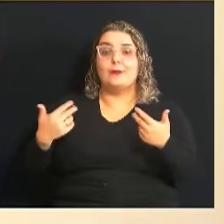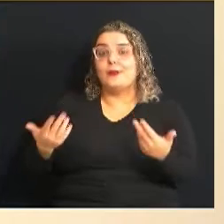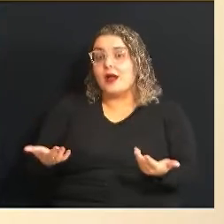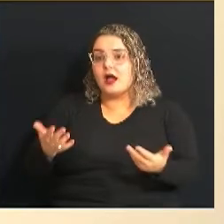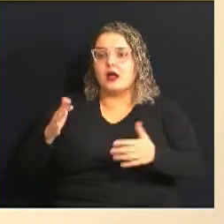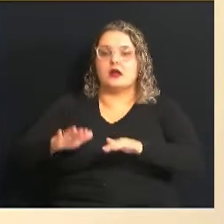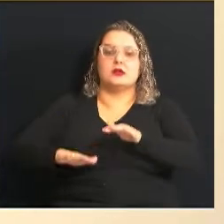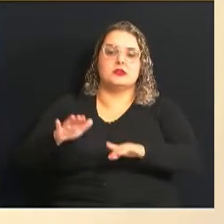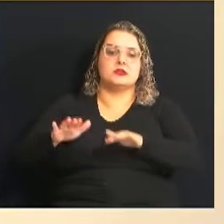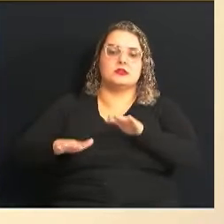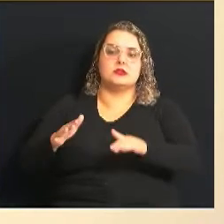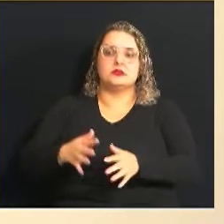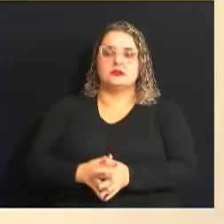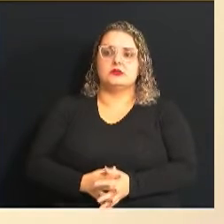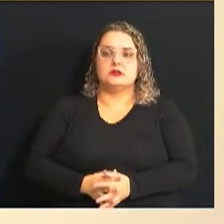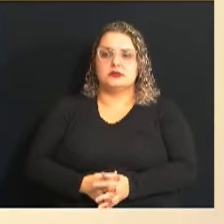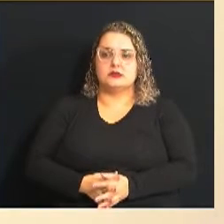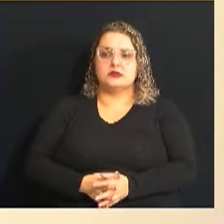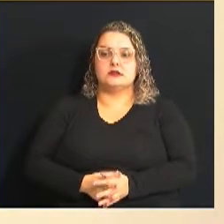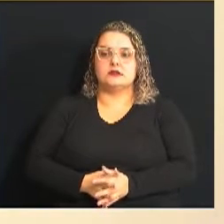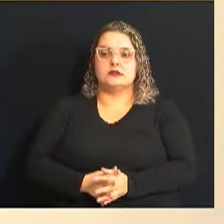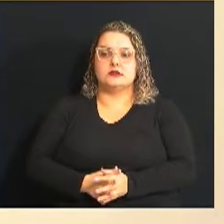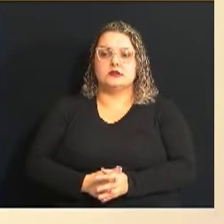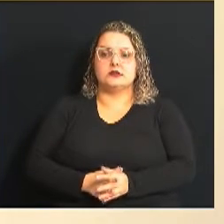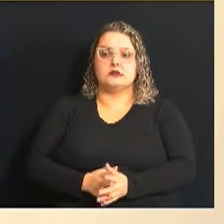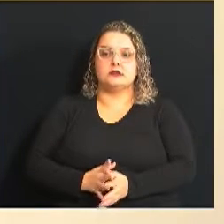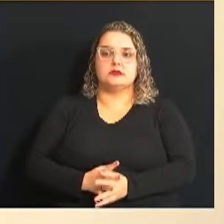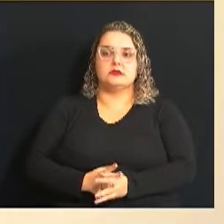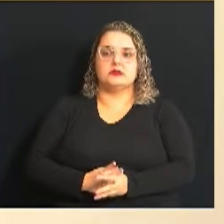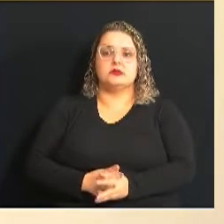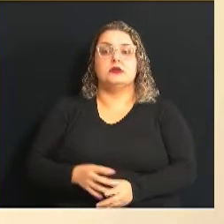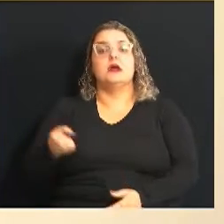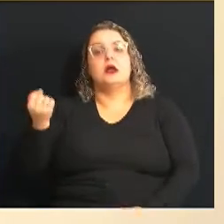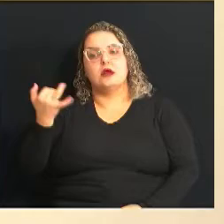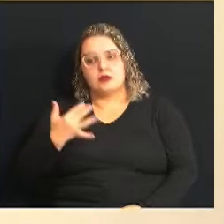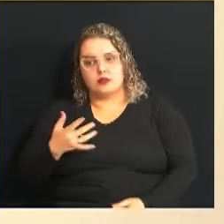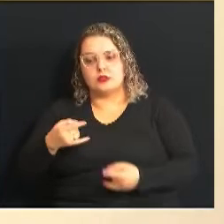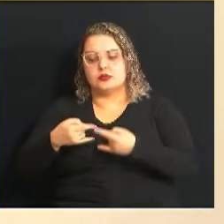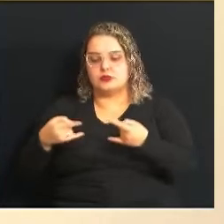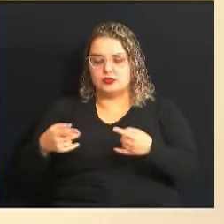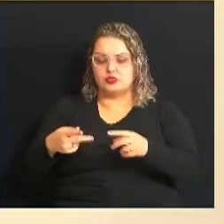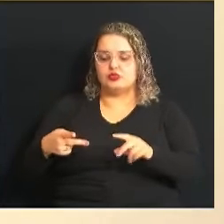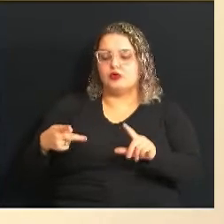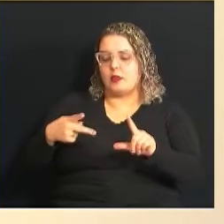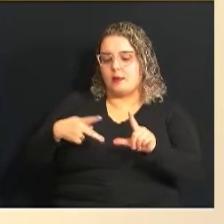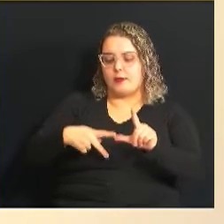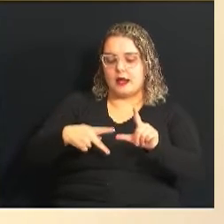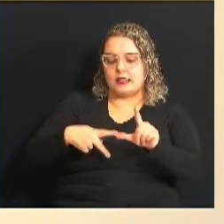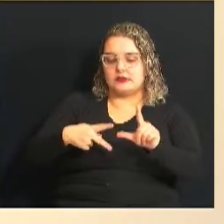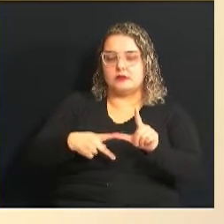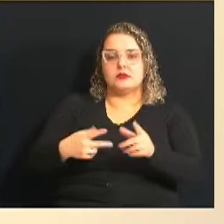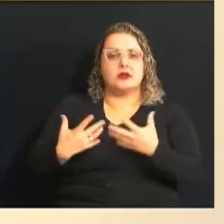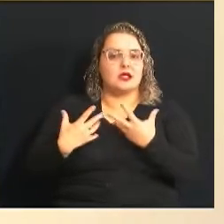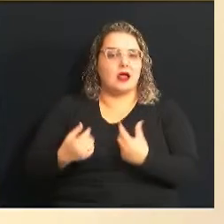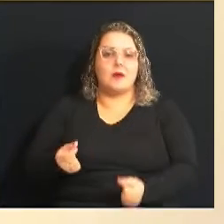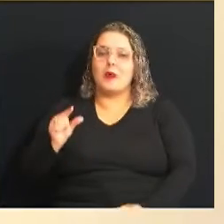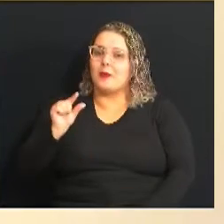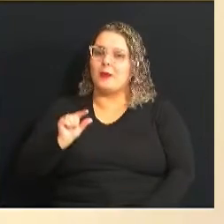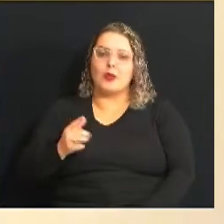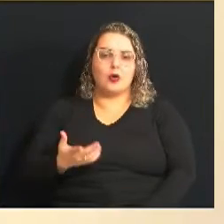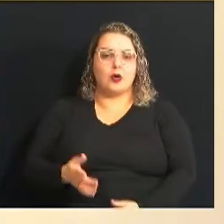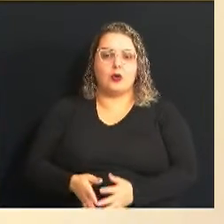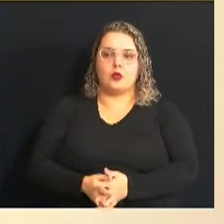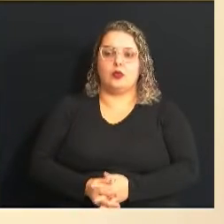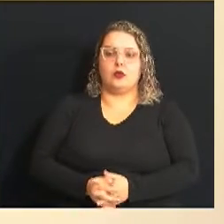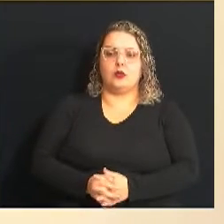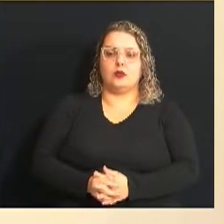vezes a quantidade de passagem que eles recebem é insuficiente. Ou então, muitas vezes,